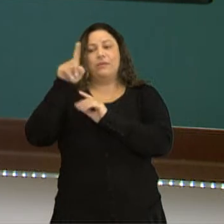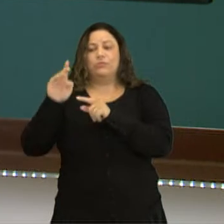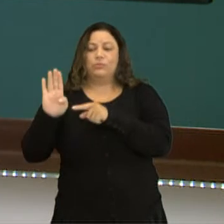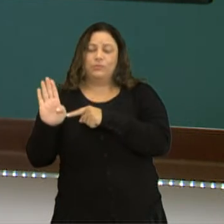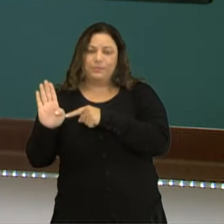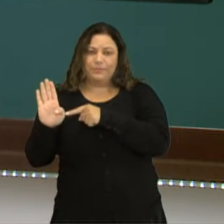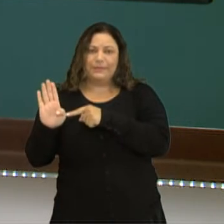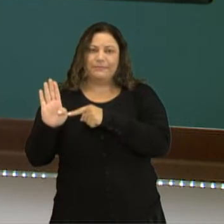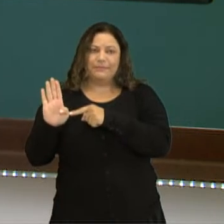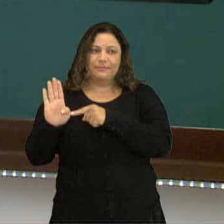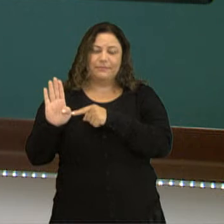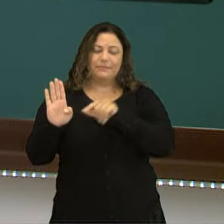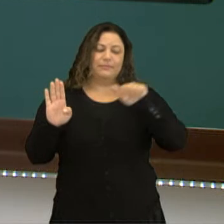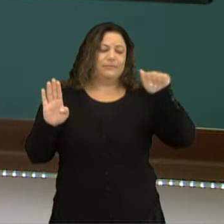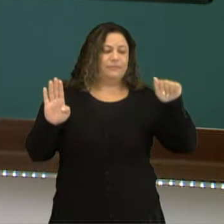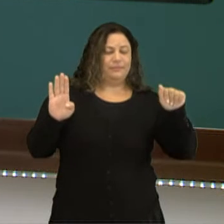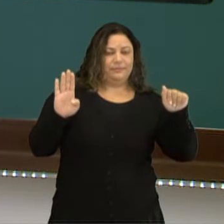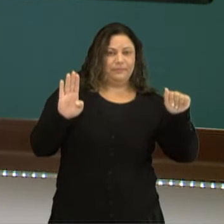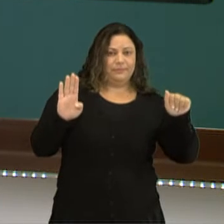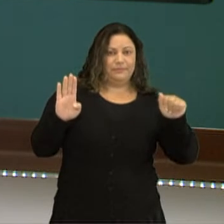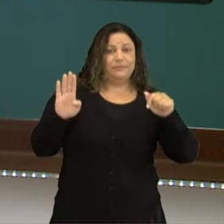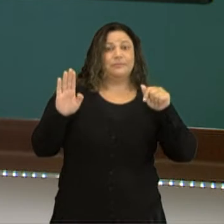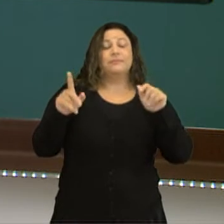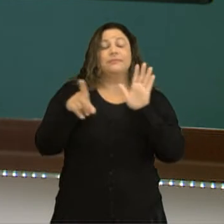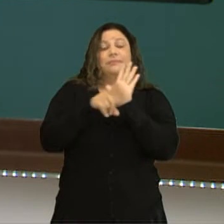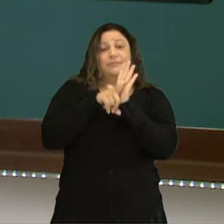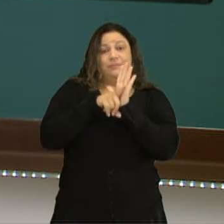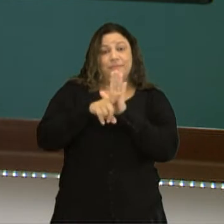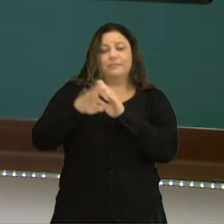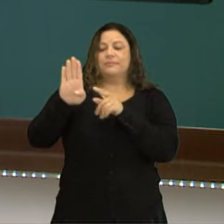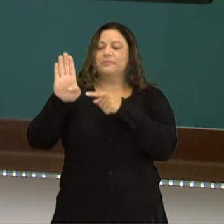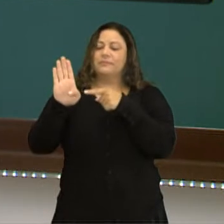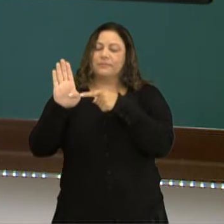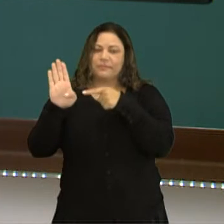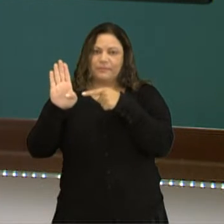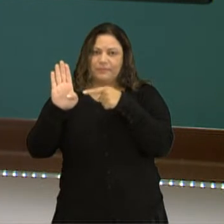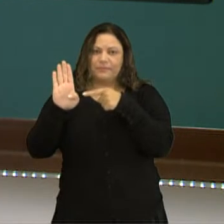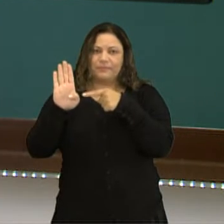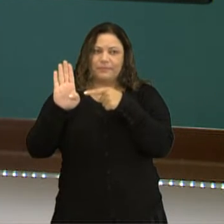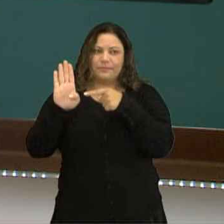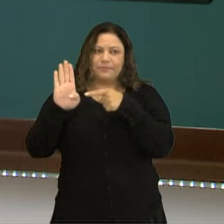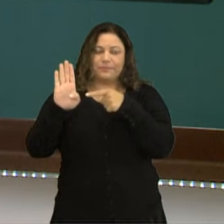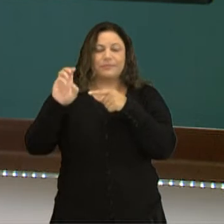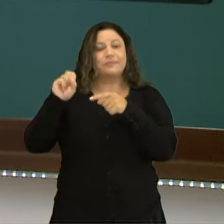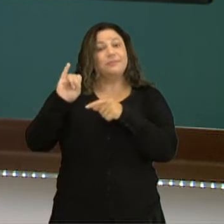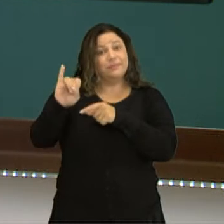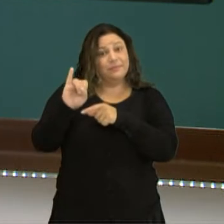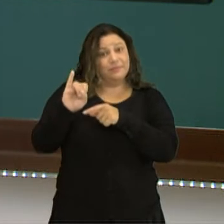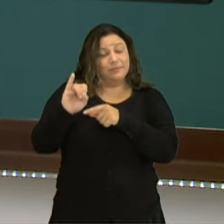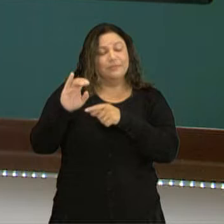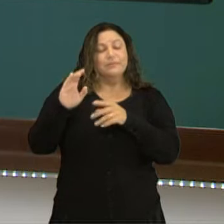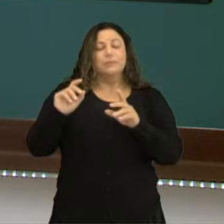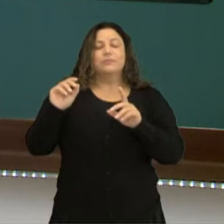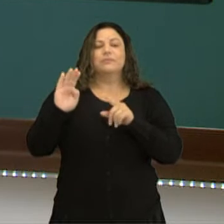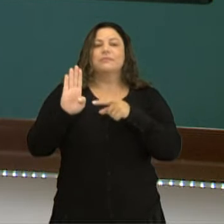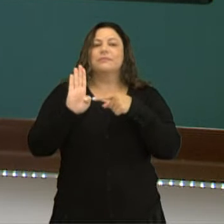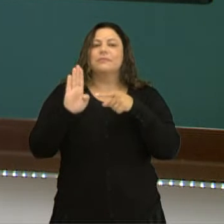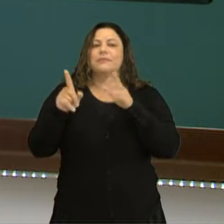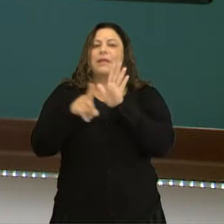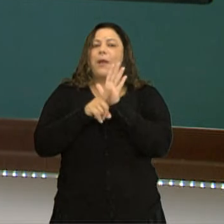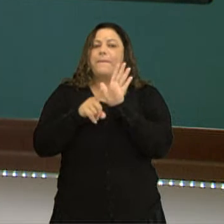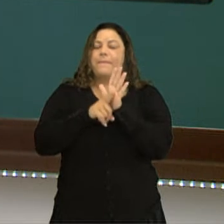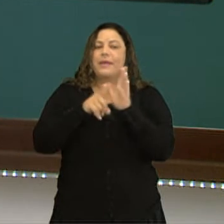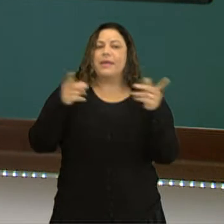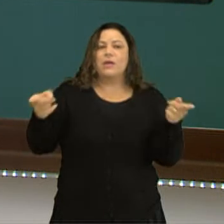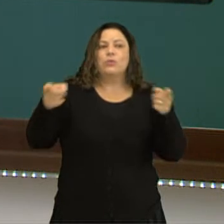recebeu. O calor que o A recebeu é igual ao menos o calor que o B recebeu. Se eu pego esse menos calor e passo para o outro lado